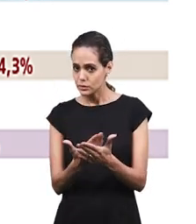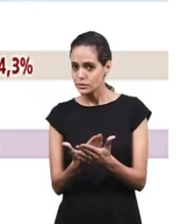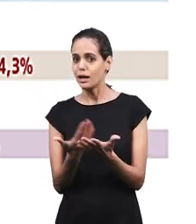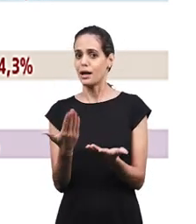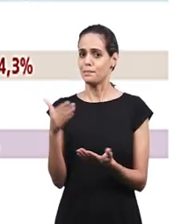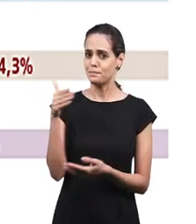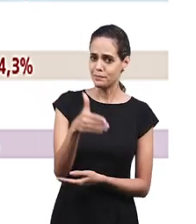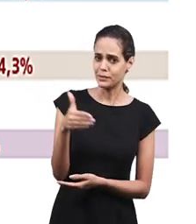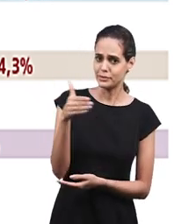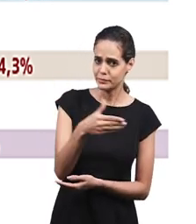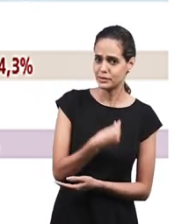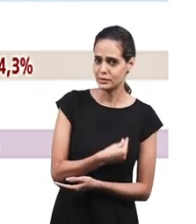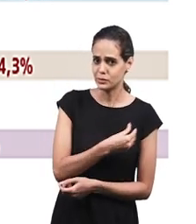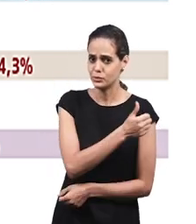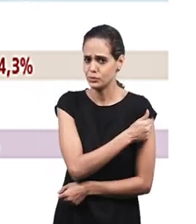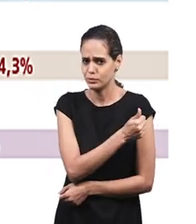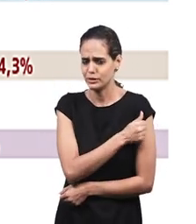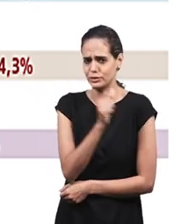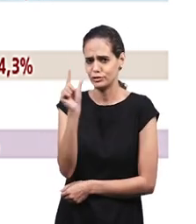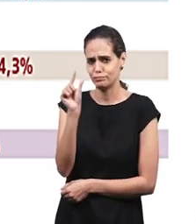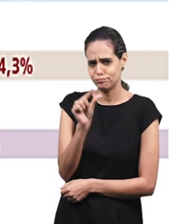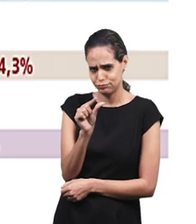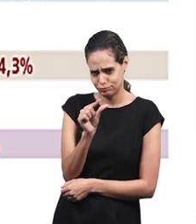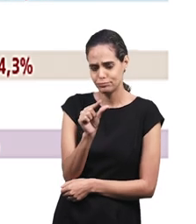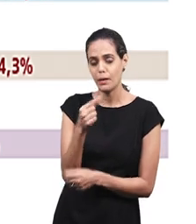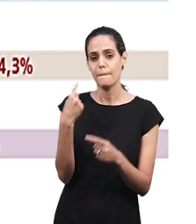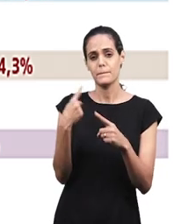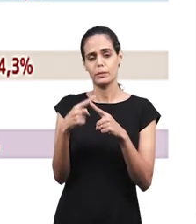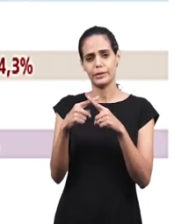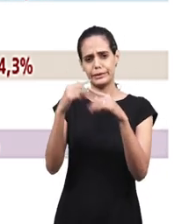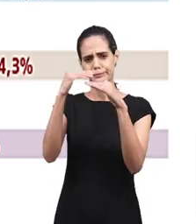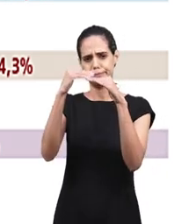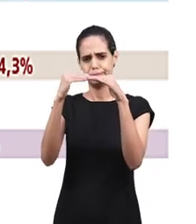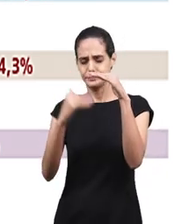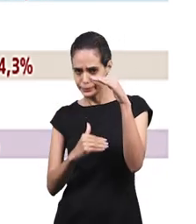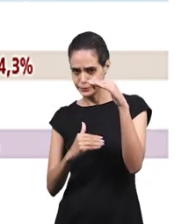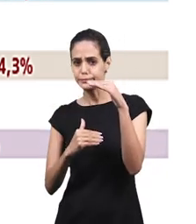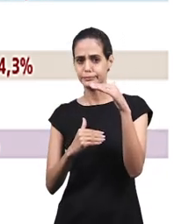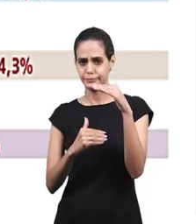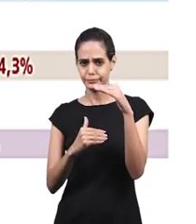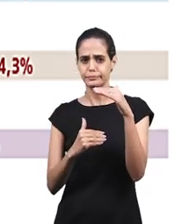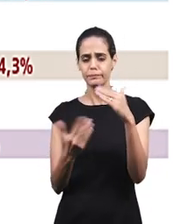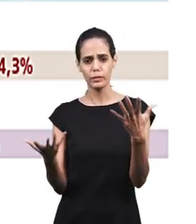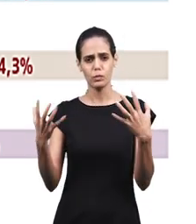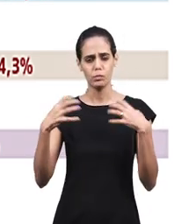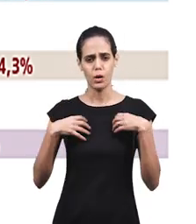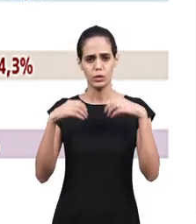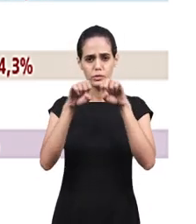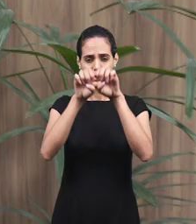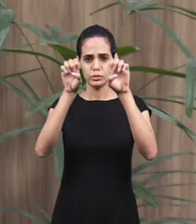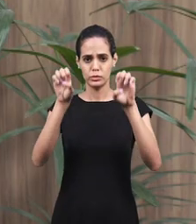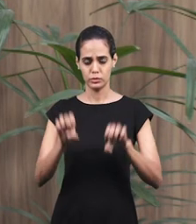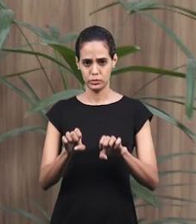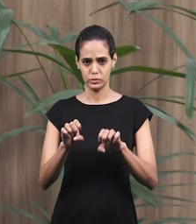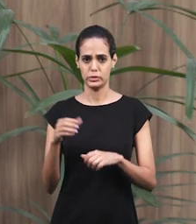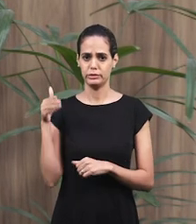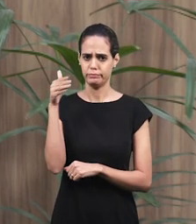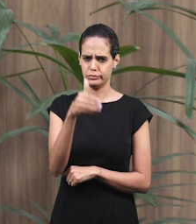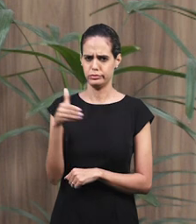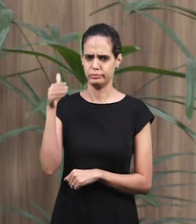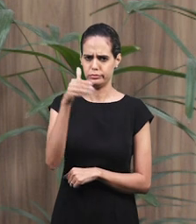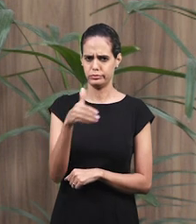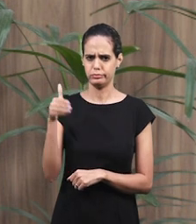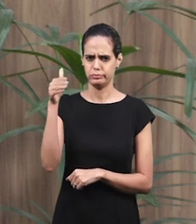sido muito pequeno, especialmente porque são muito desiguais as condições de estrutura e de manutenção